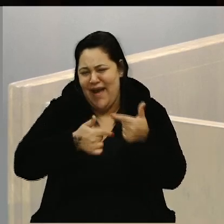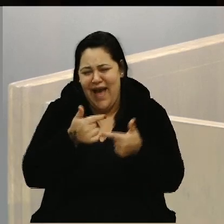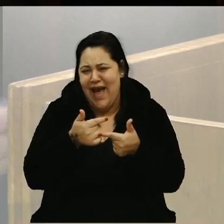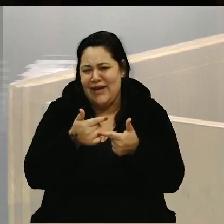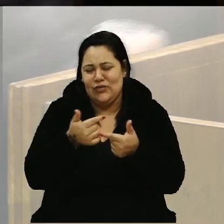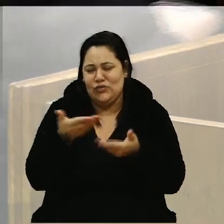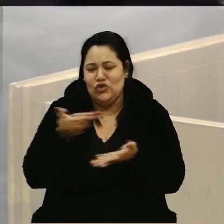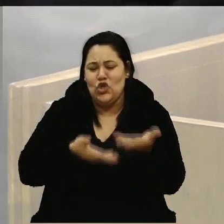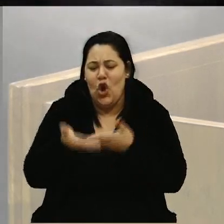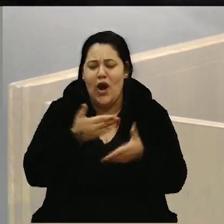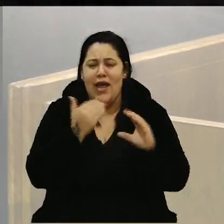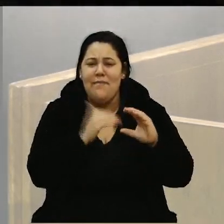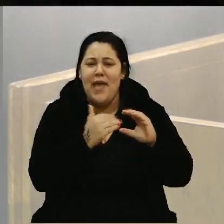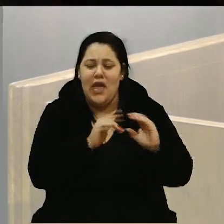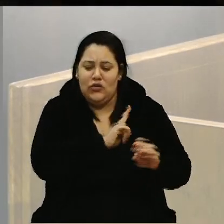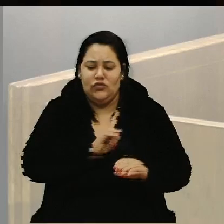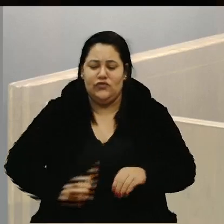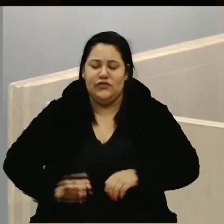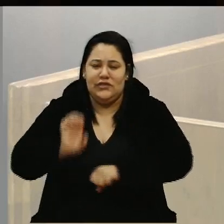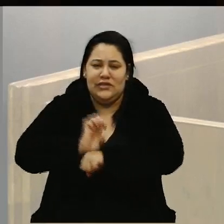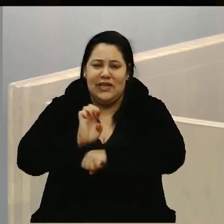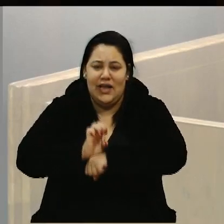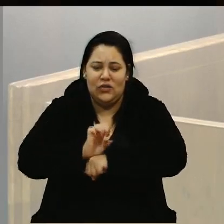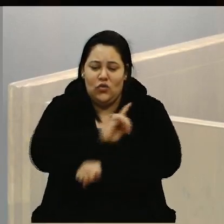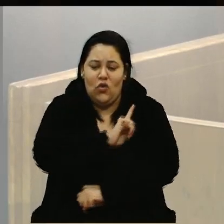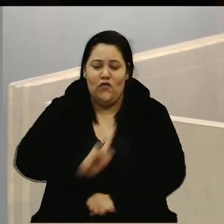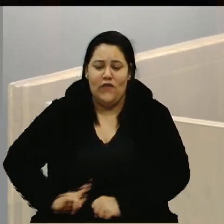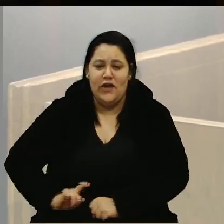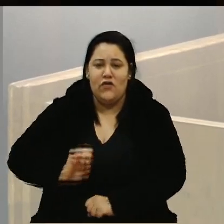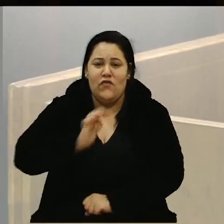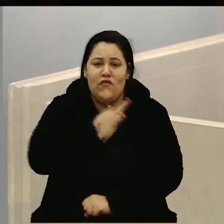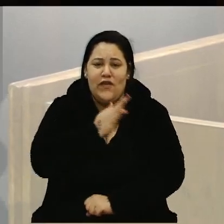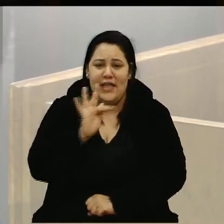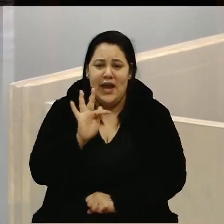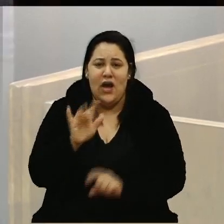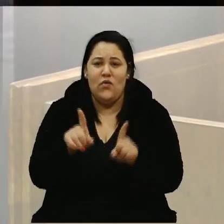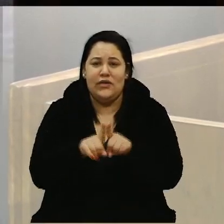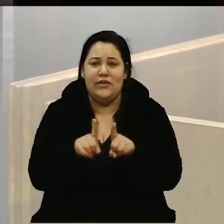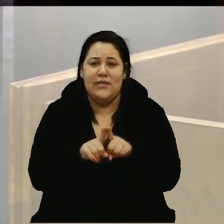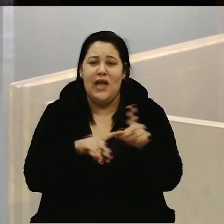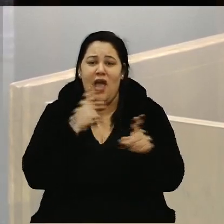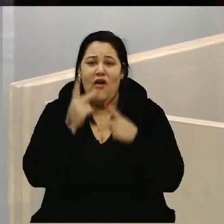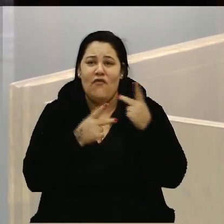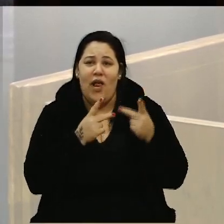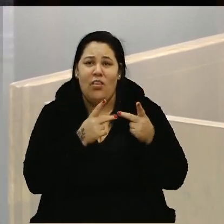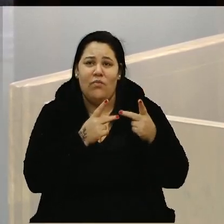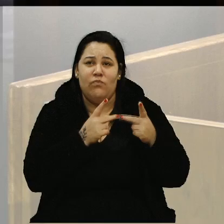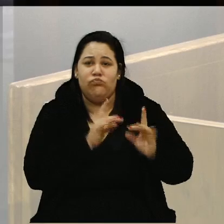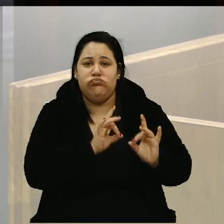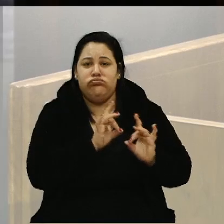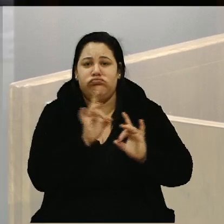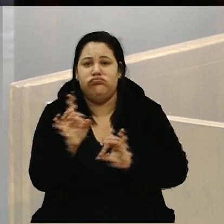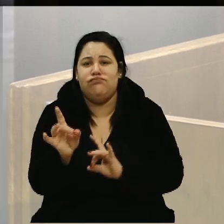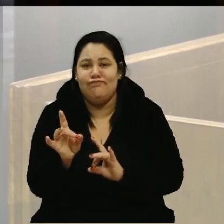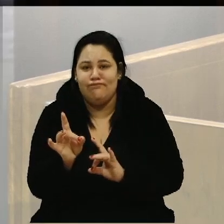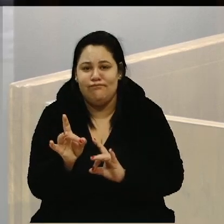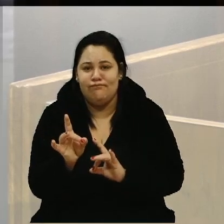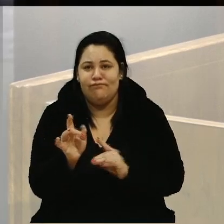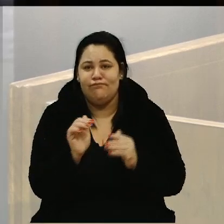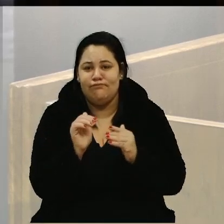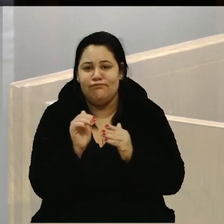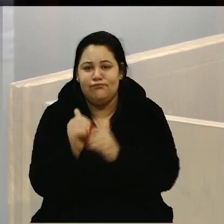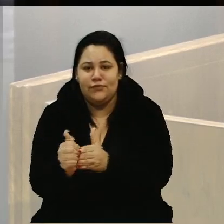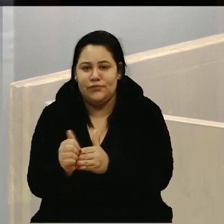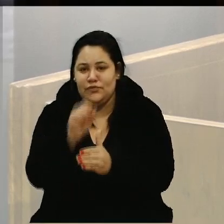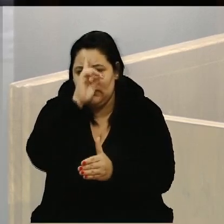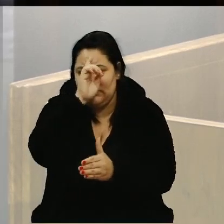do estado, do governo federal. E aqui eu falo da perseguição que está havendo com o Hospital